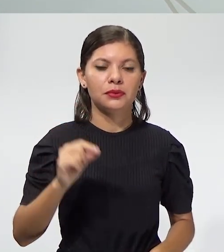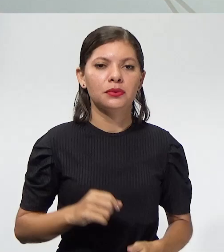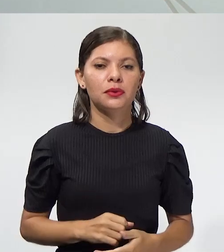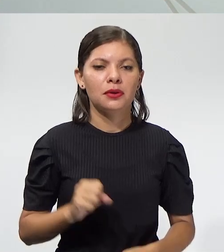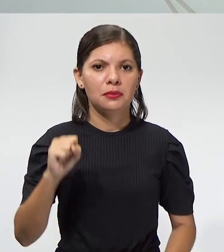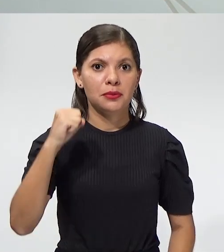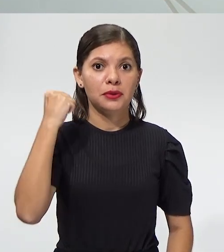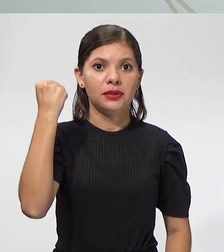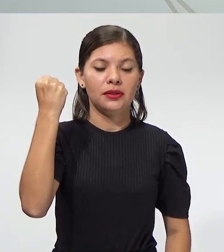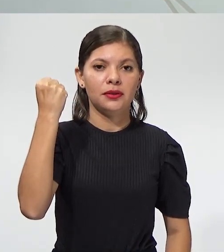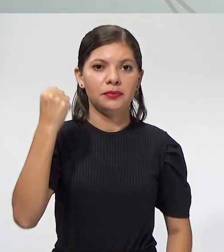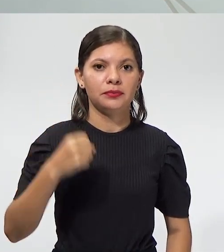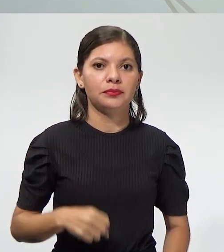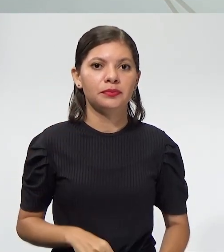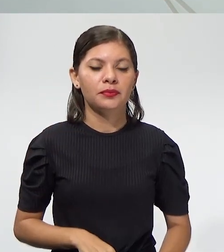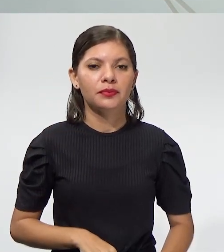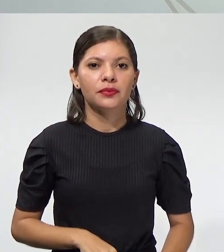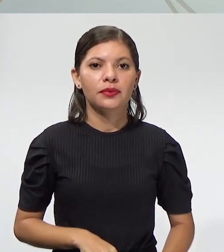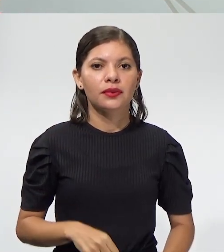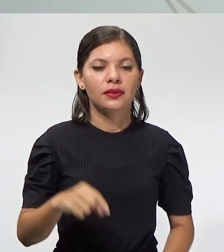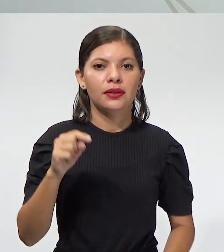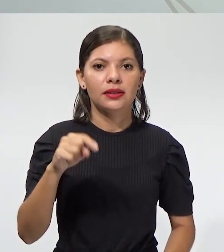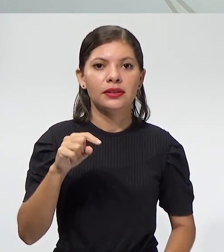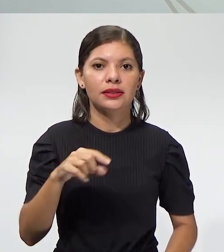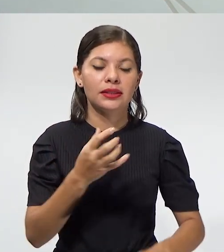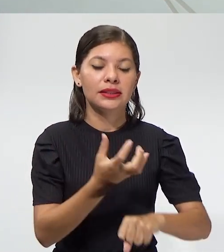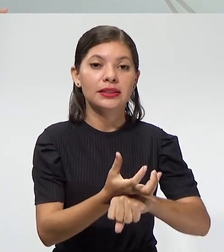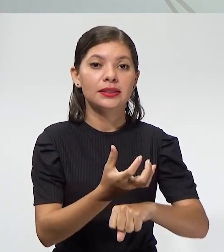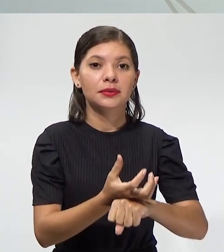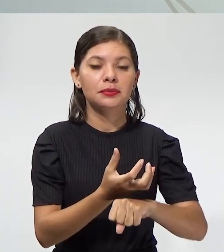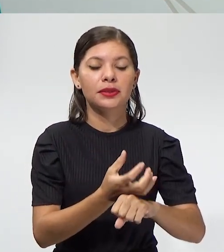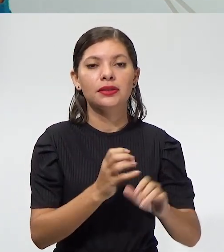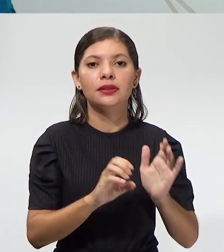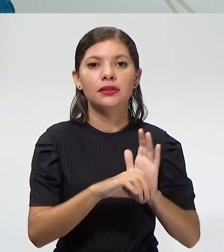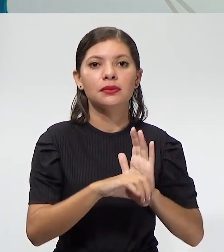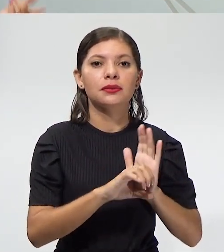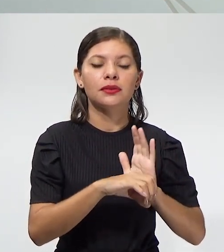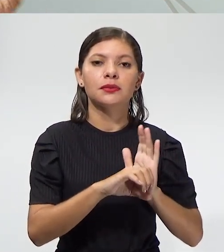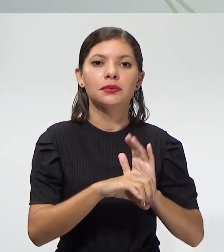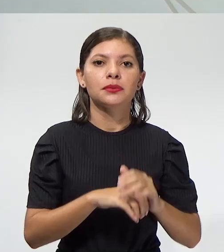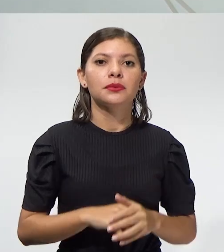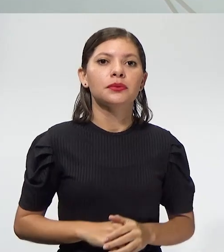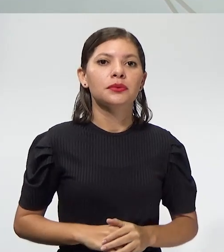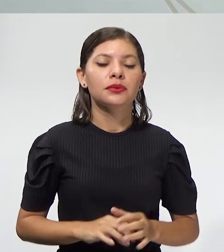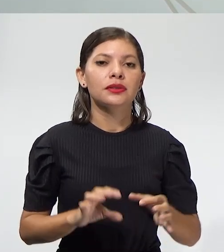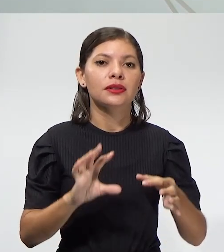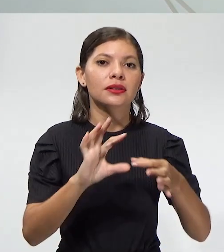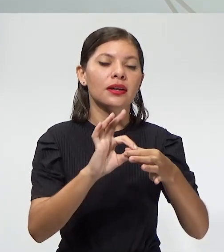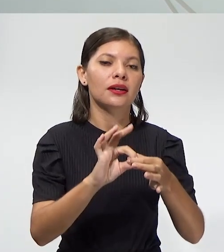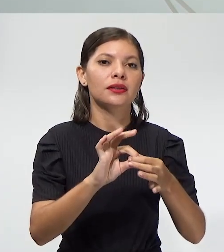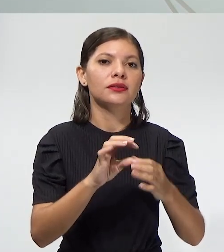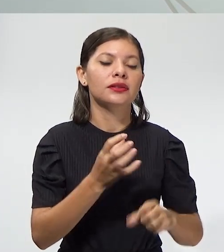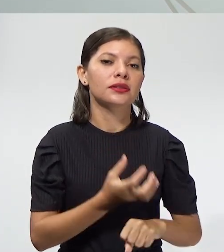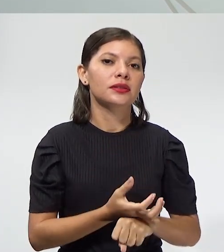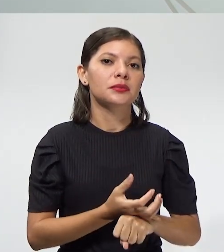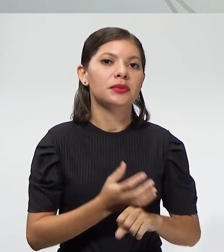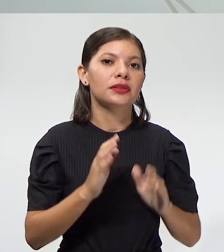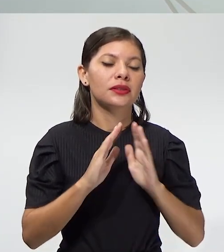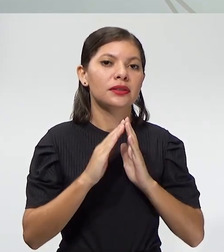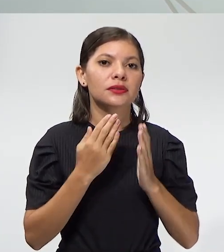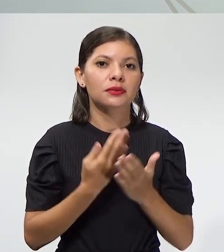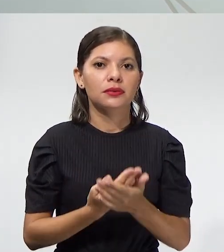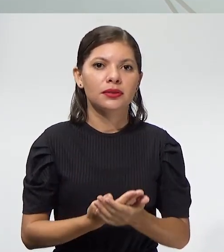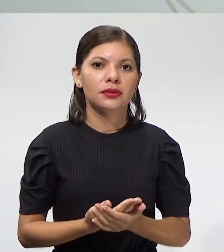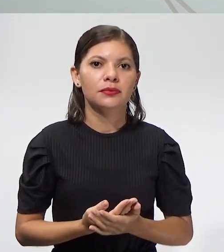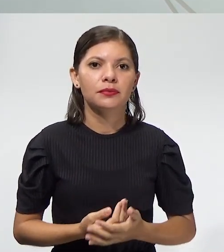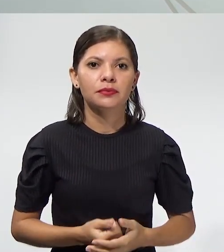a algo. Neste caso, estamos falando de disciplinas, de conteúdos ligados a disciplinas escolares. Todos nós